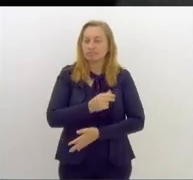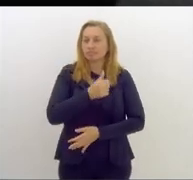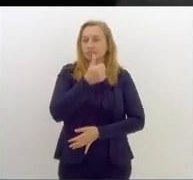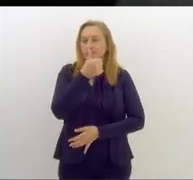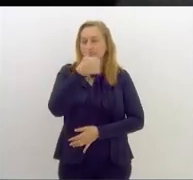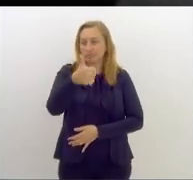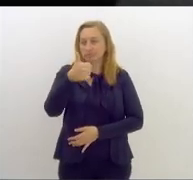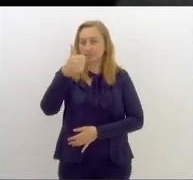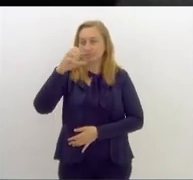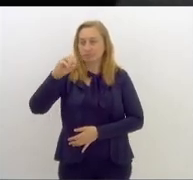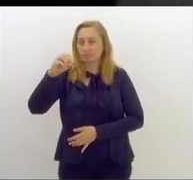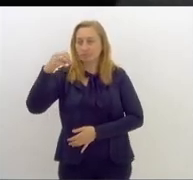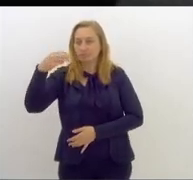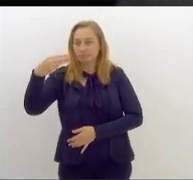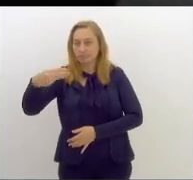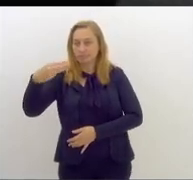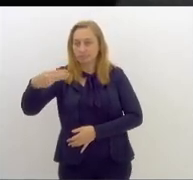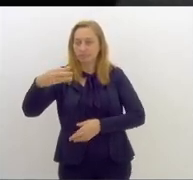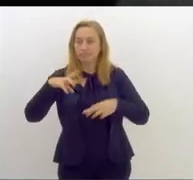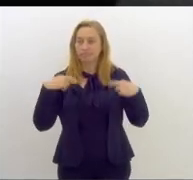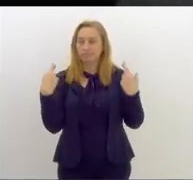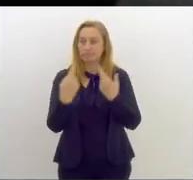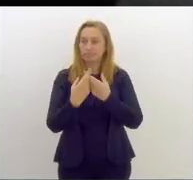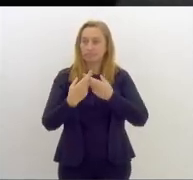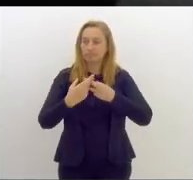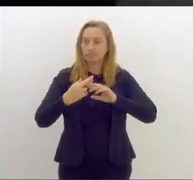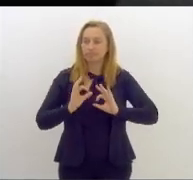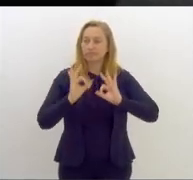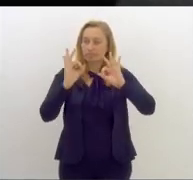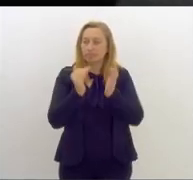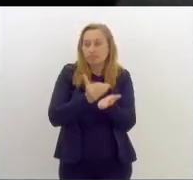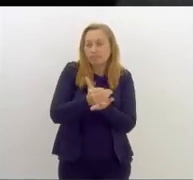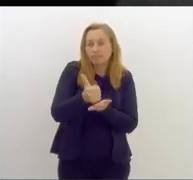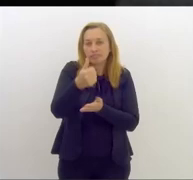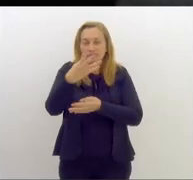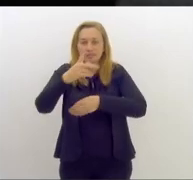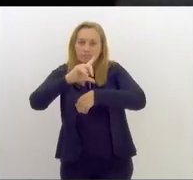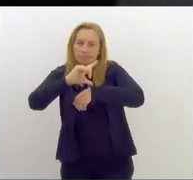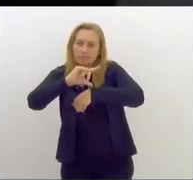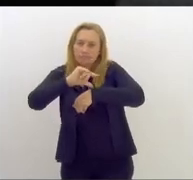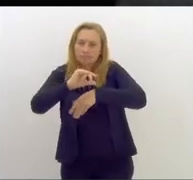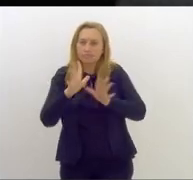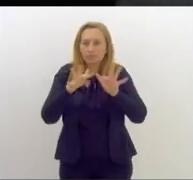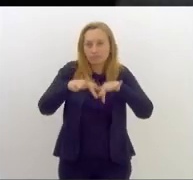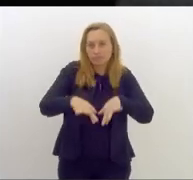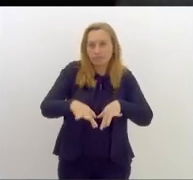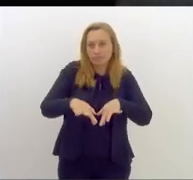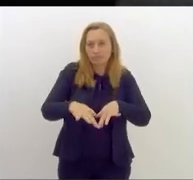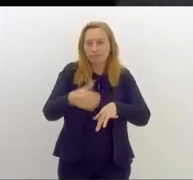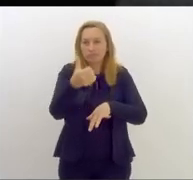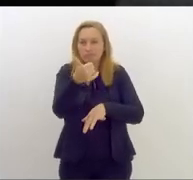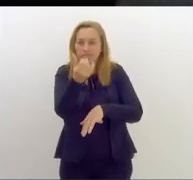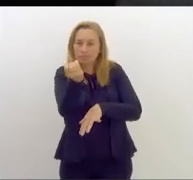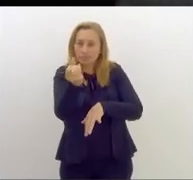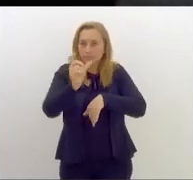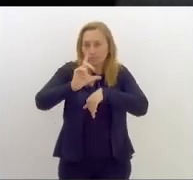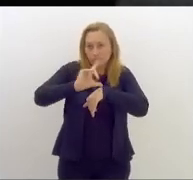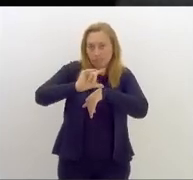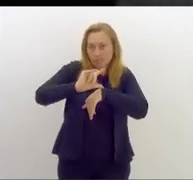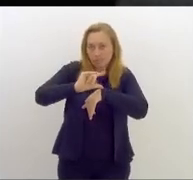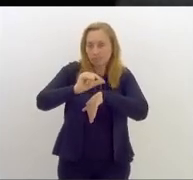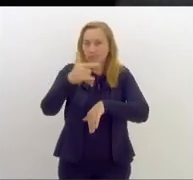centésima terceira seção ordinária que iniciada às 14 horas encerrou-se às 16 horas